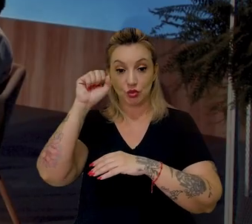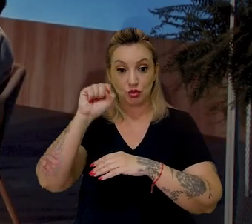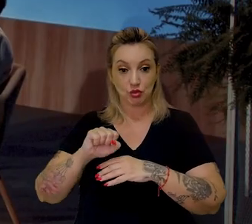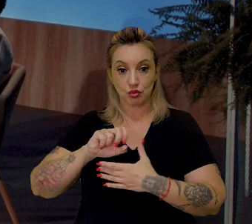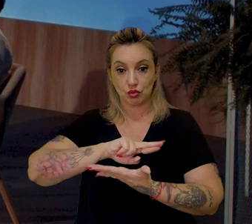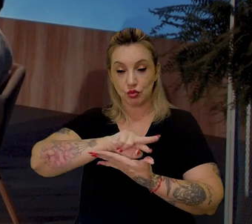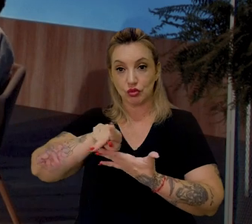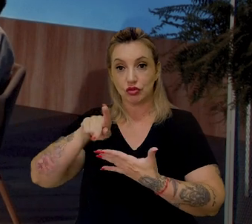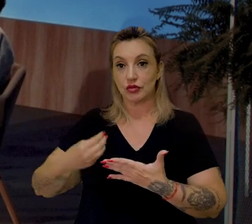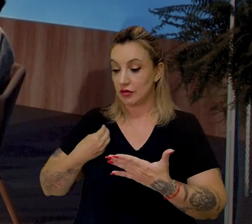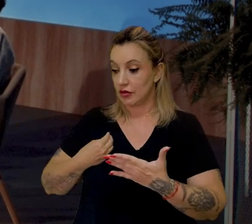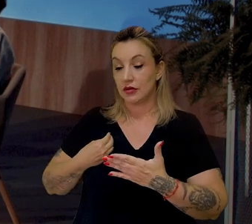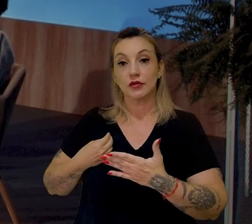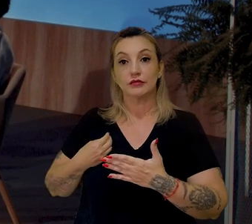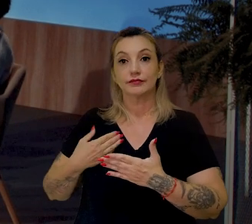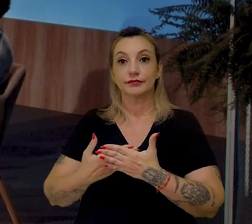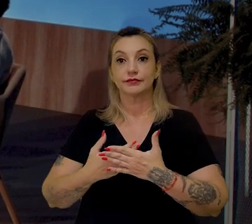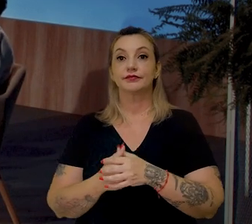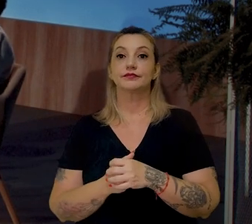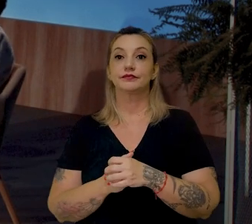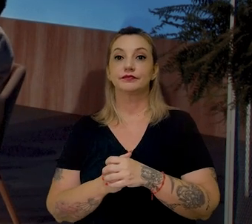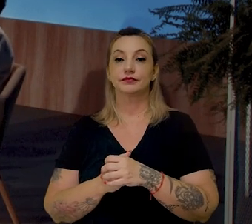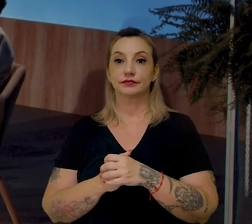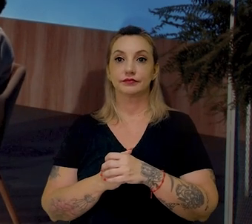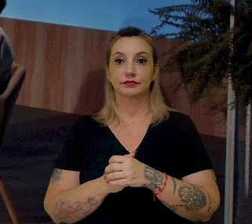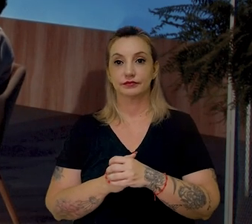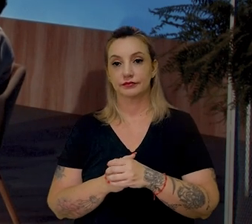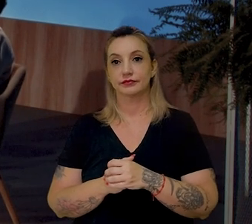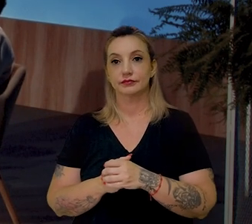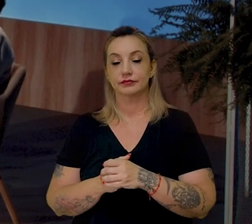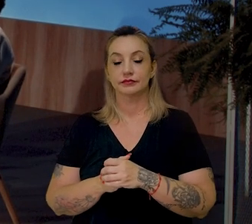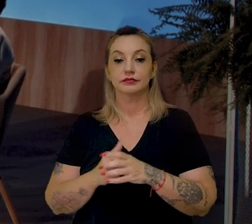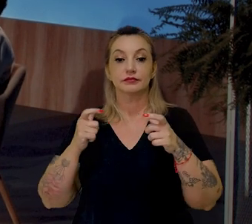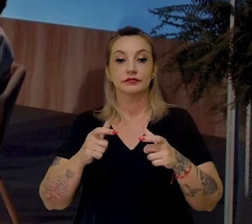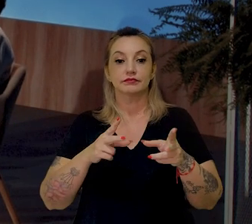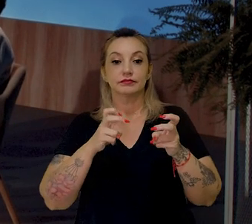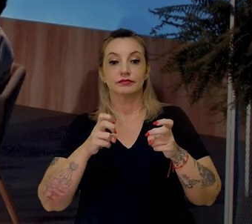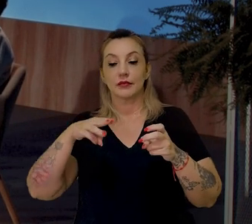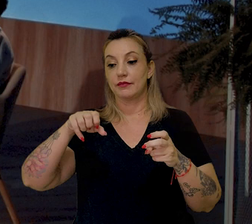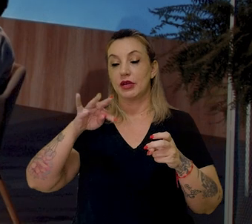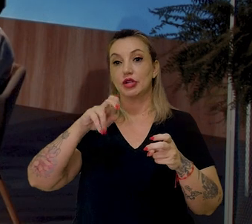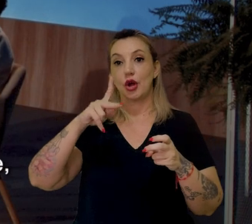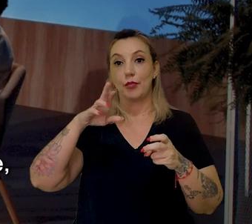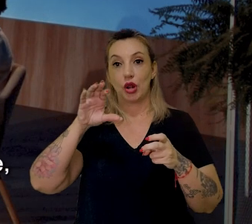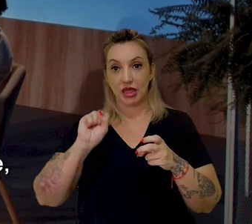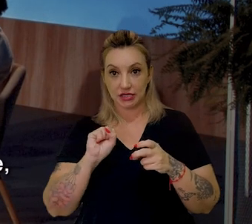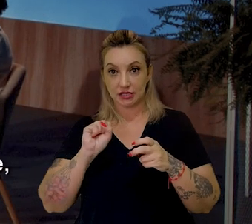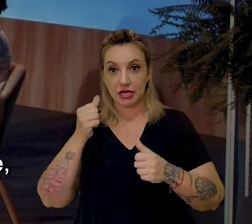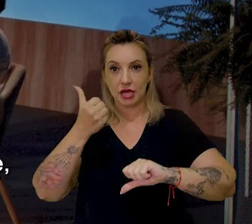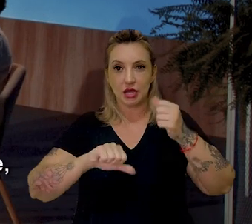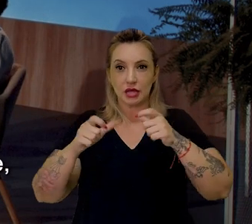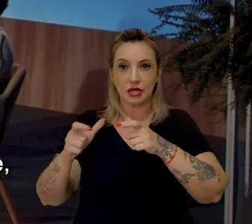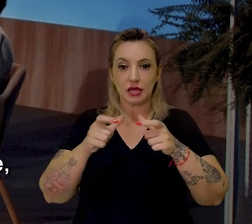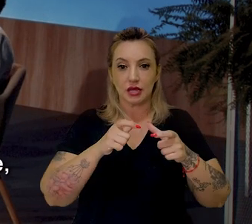diversos que já vivemos nesses últimos temps eh um um grupo do Observatório das metrópoles a partir também de uma análise